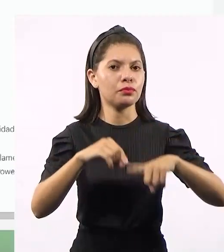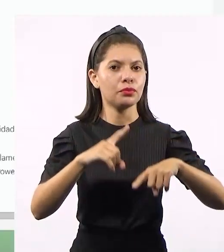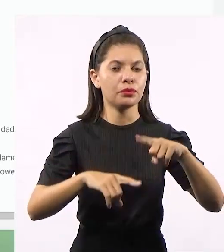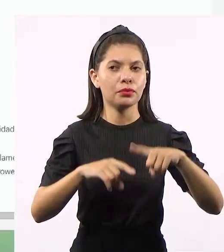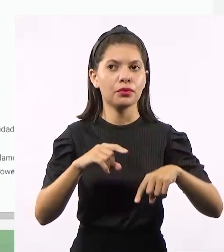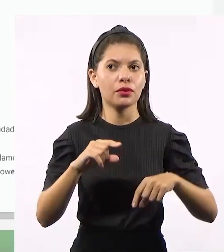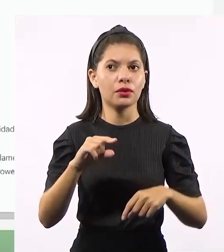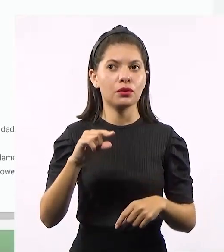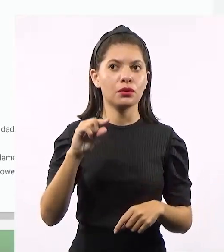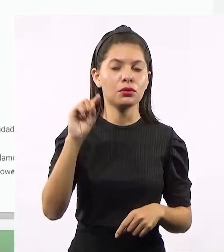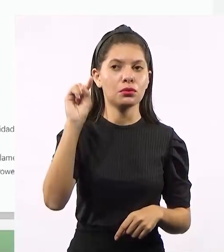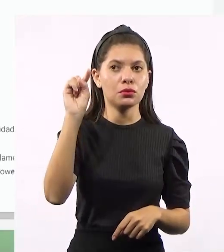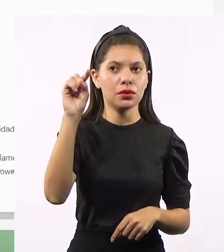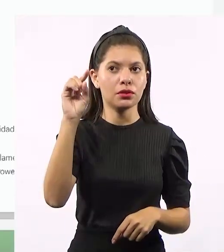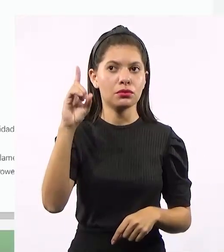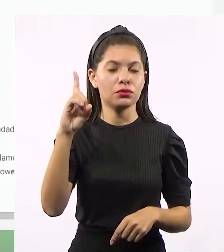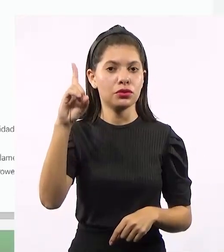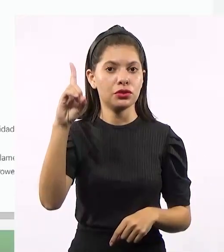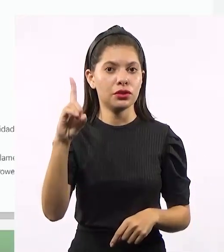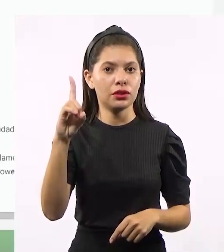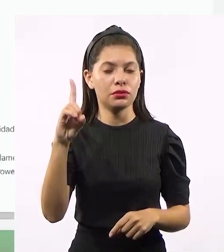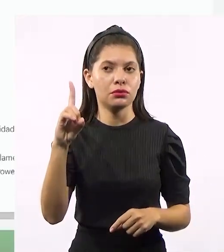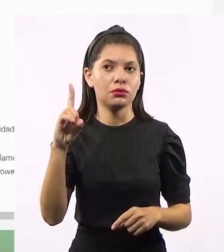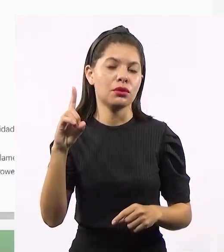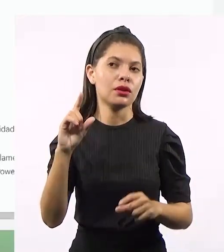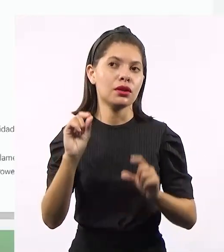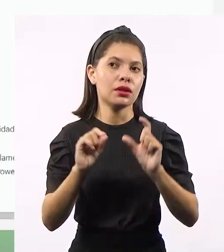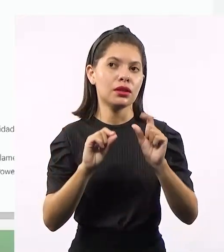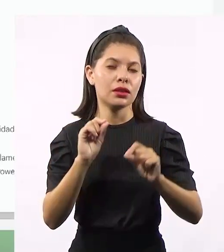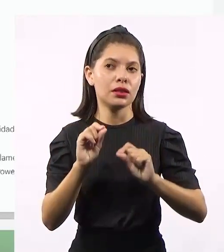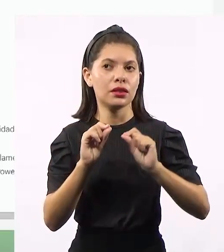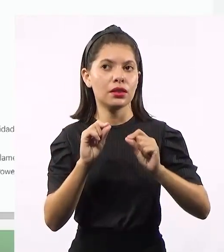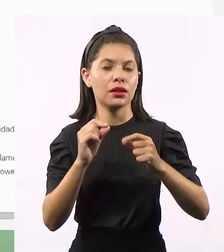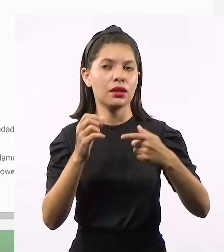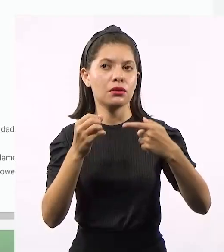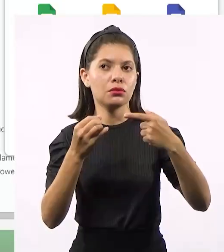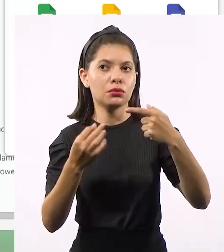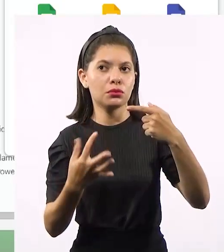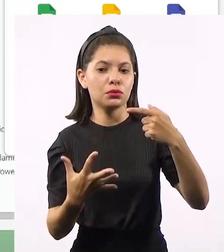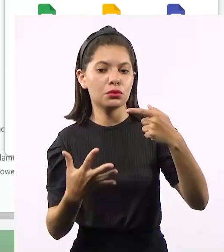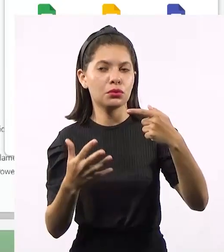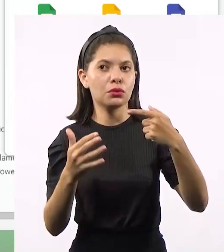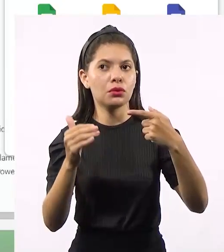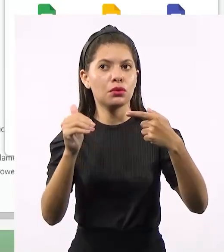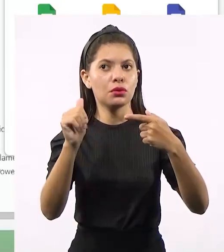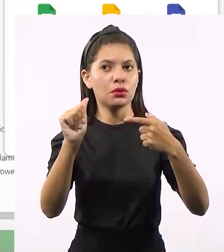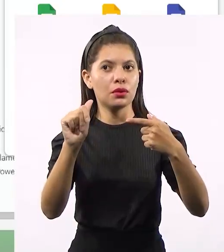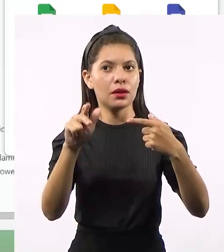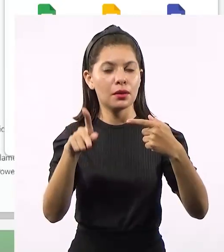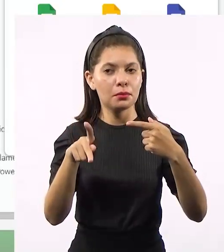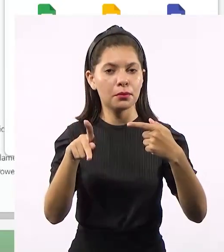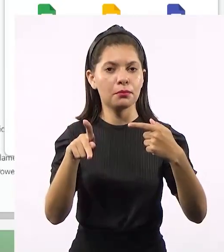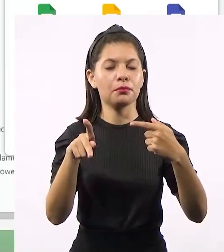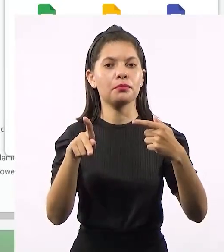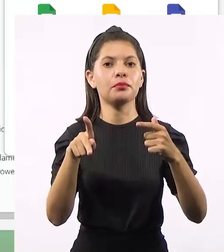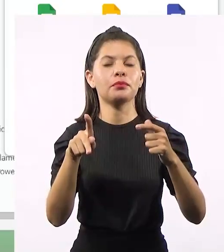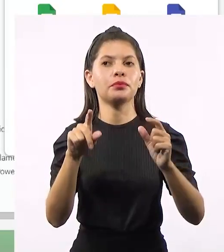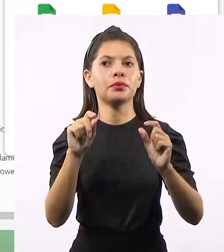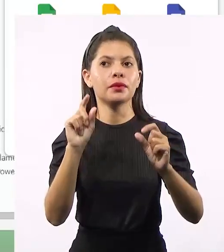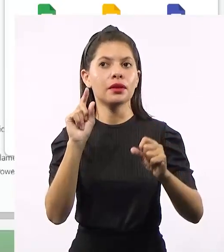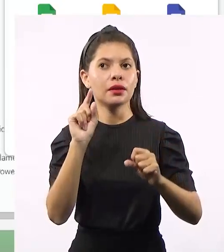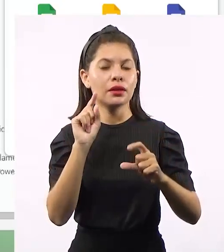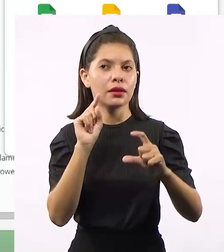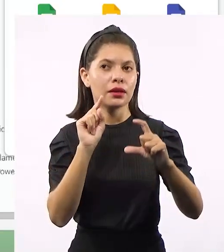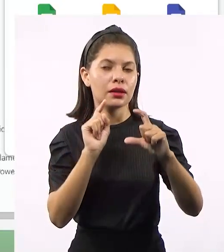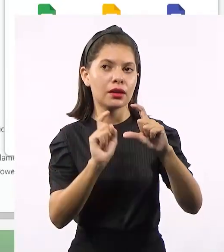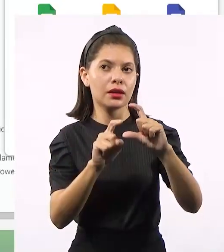o Google Apps, que são esse menu formado por 9 círculos. Então eu clico sobre ele e vou escolher